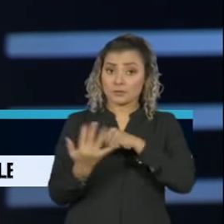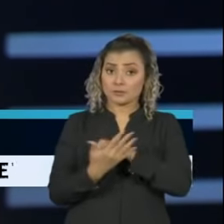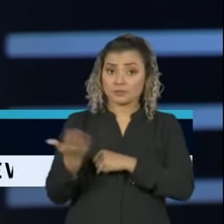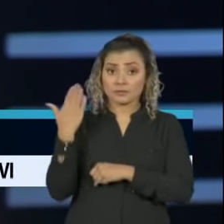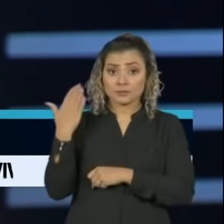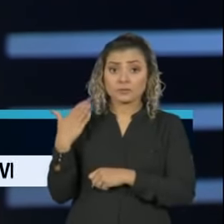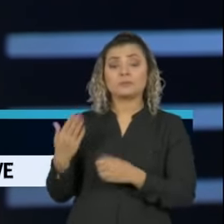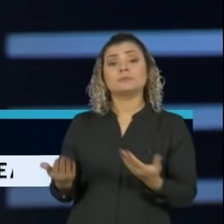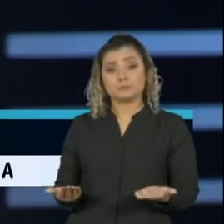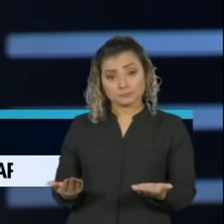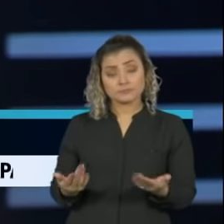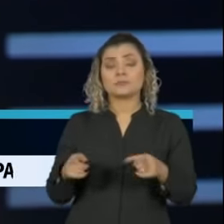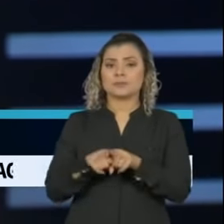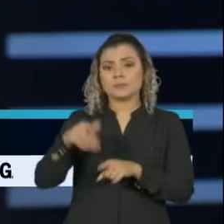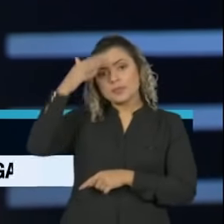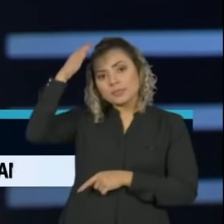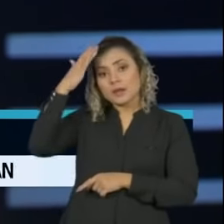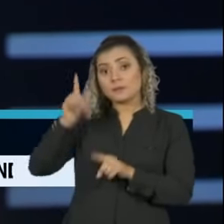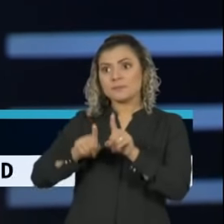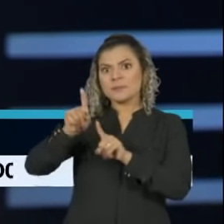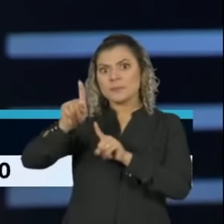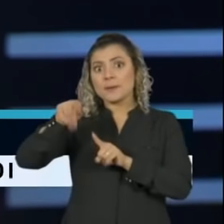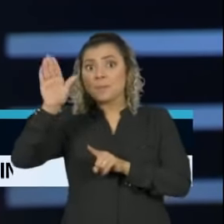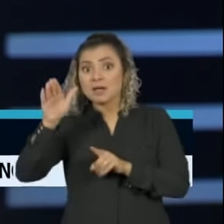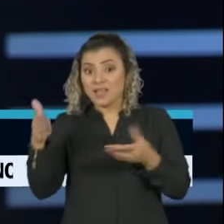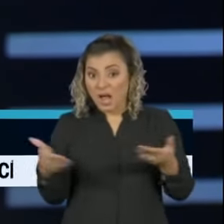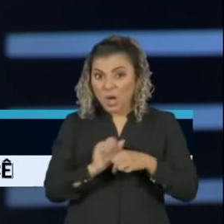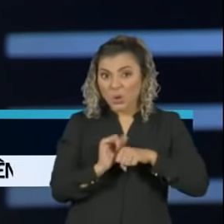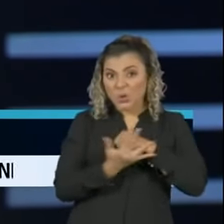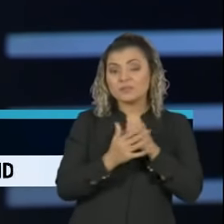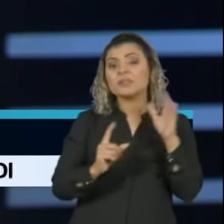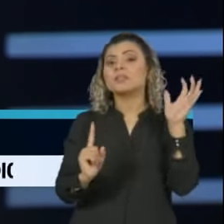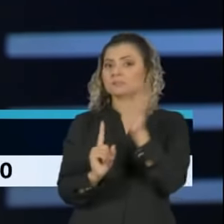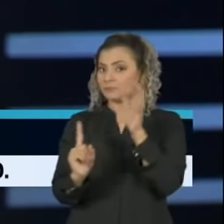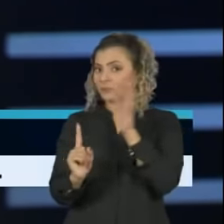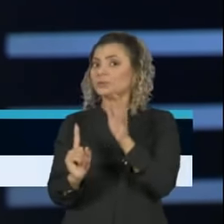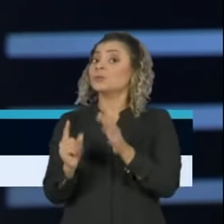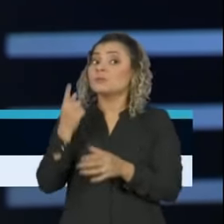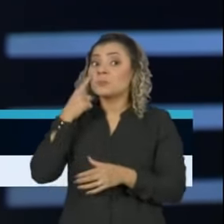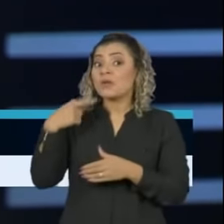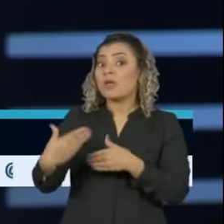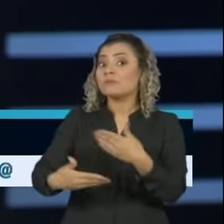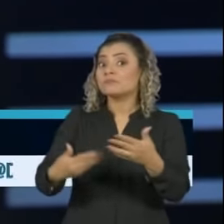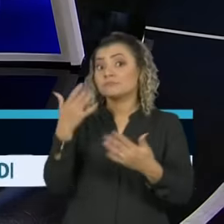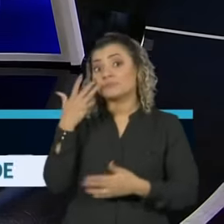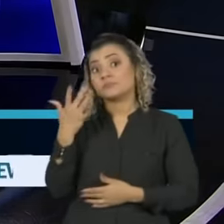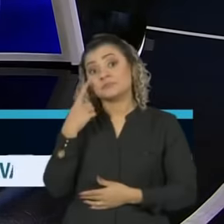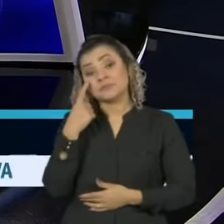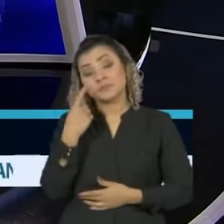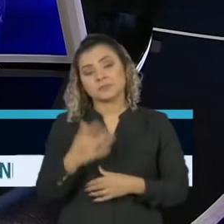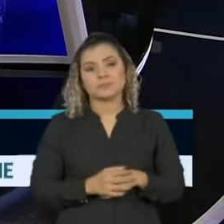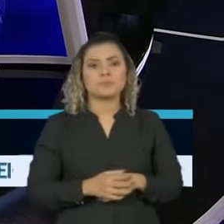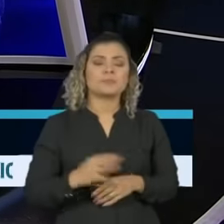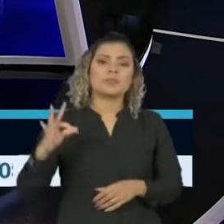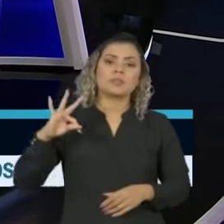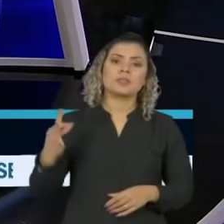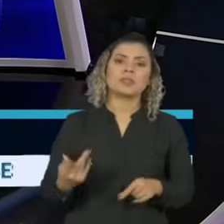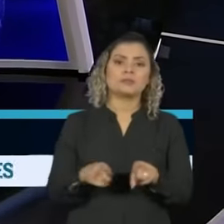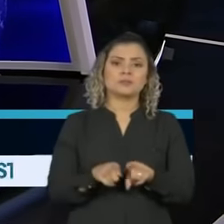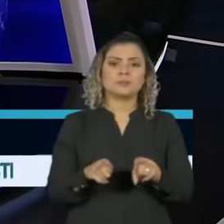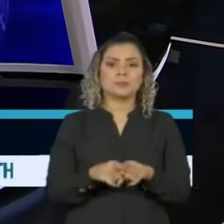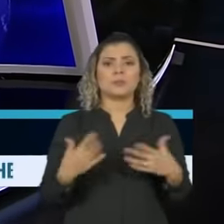que a reeleição do Trump estava mais garantida. Agora depende de como a coisa vai andar. Agora, Ayrton, os trilhões, eles animaram